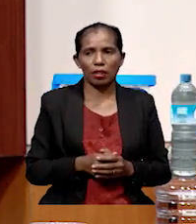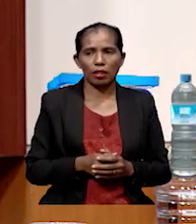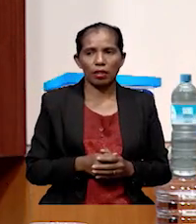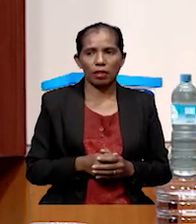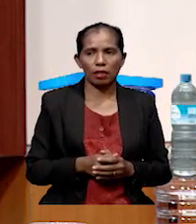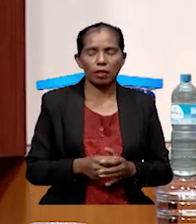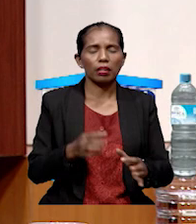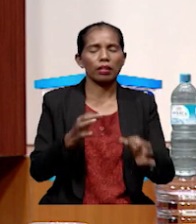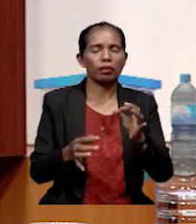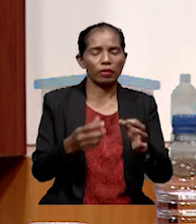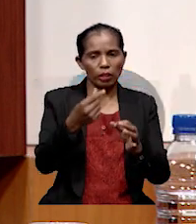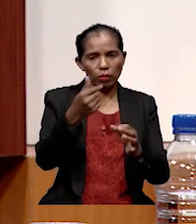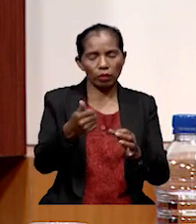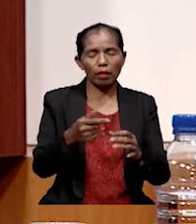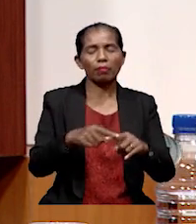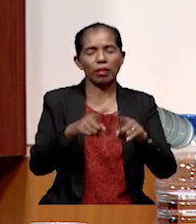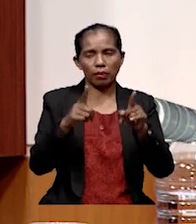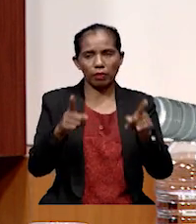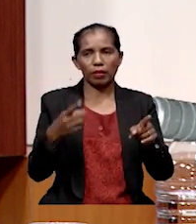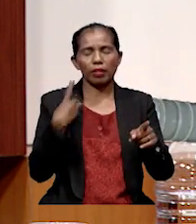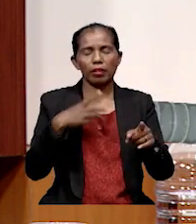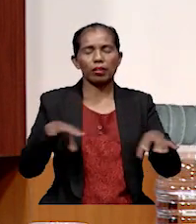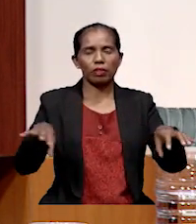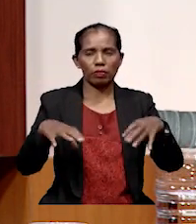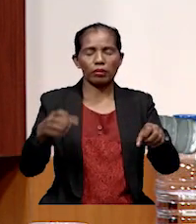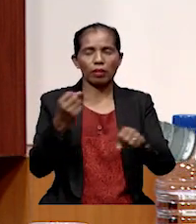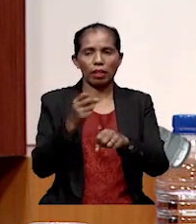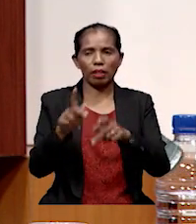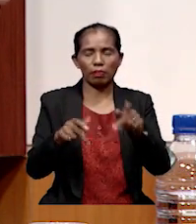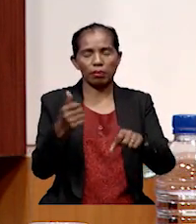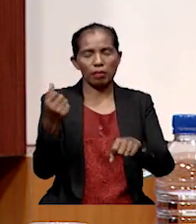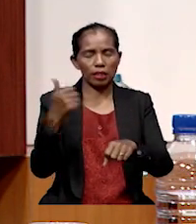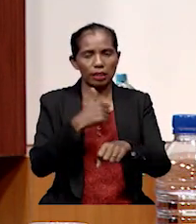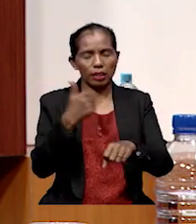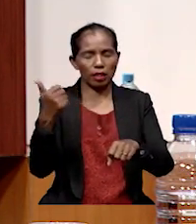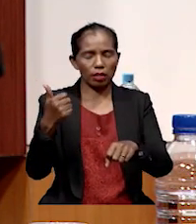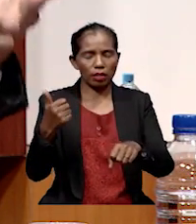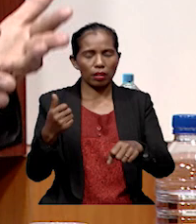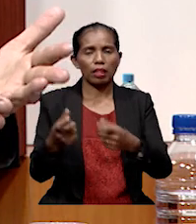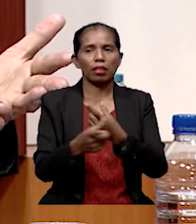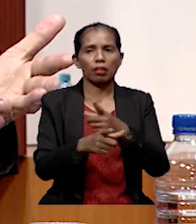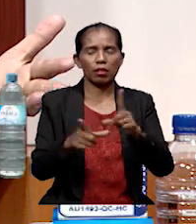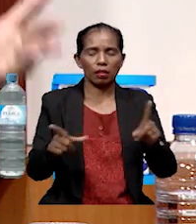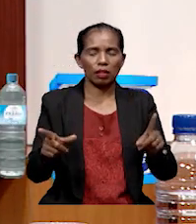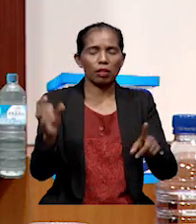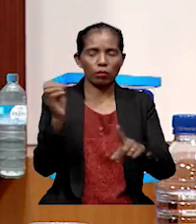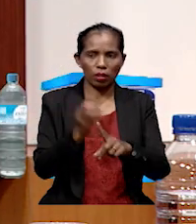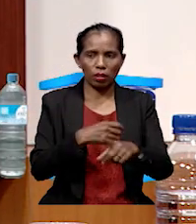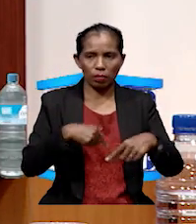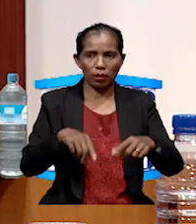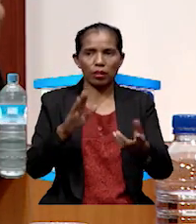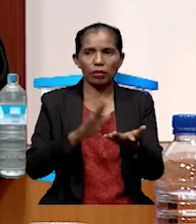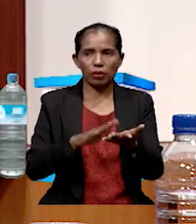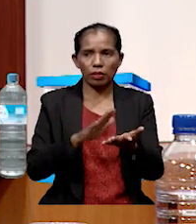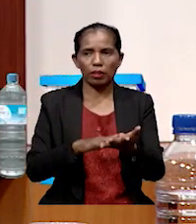tu, mas bem, e também esforço e mais que a luta pela libertação e ter a oportunidade da escola depois. Então, a